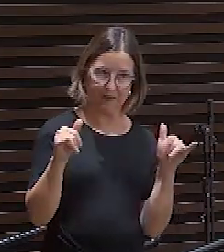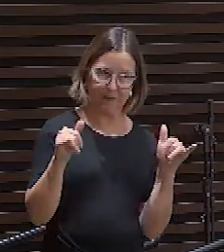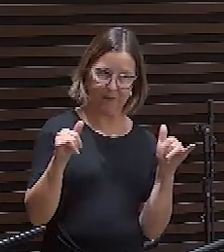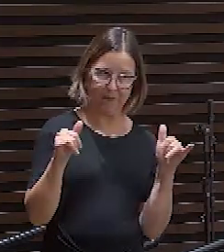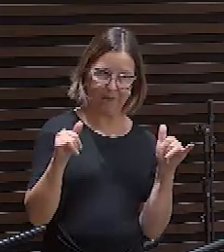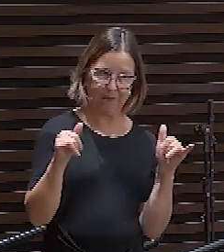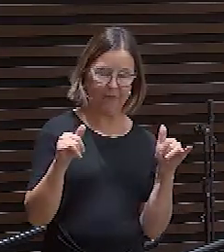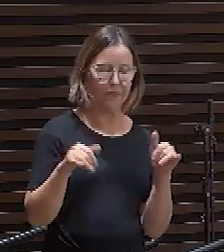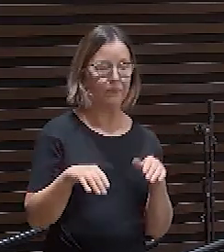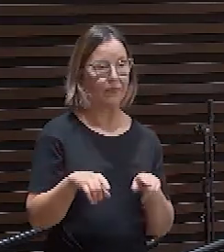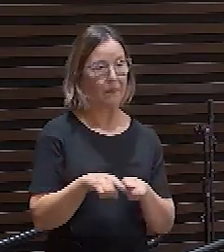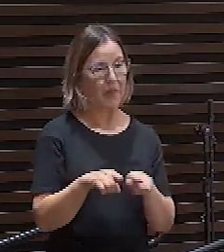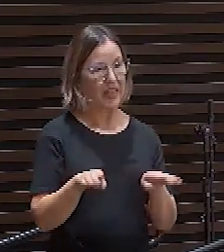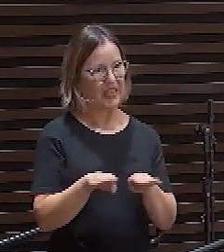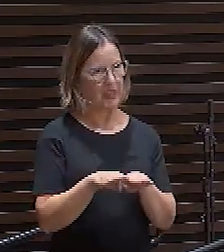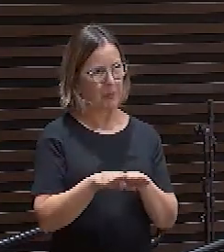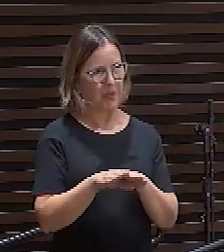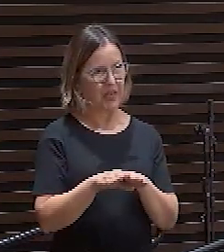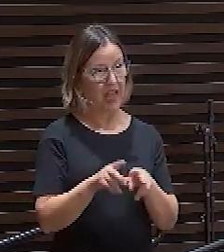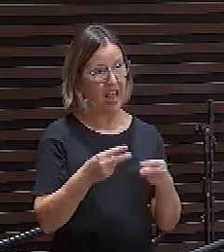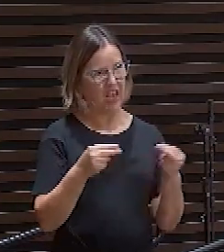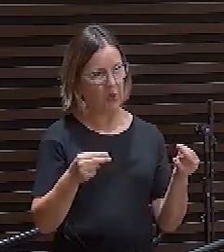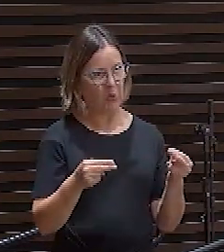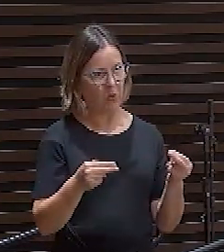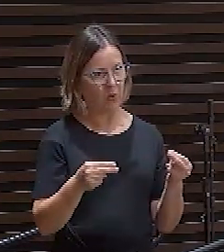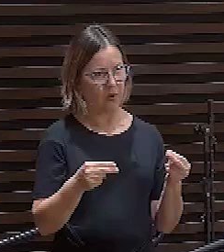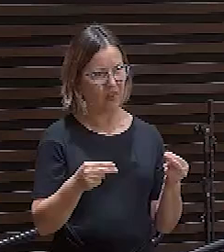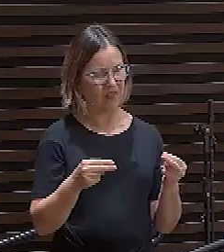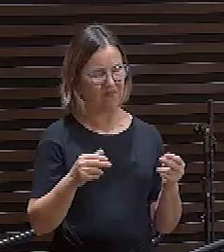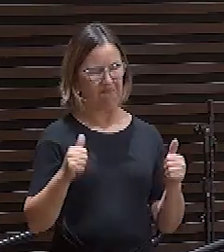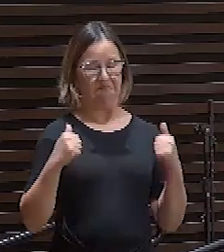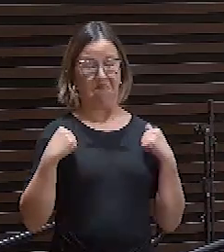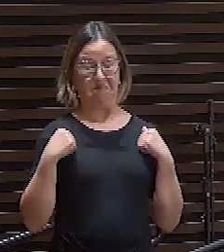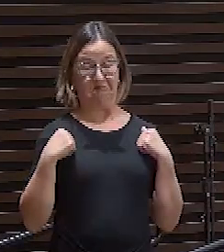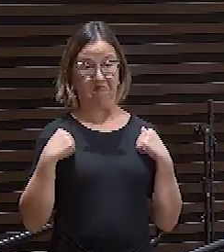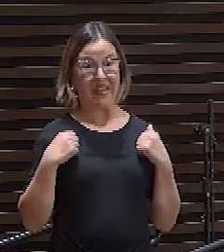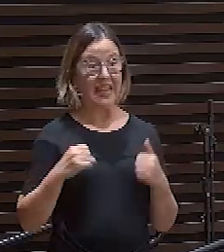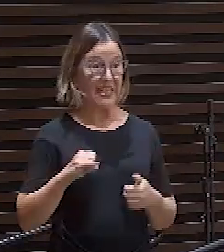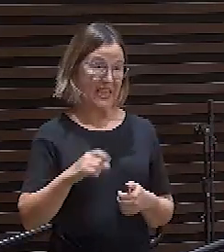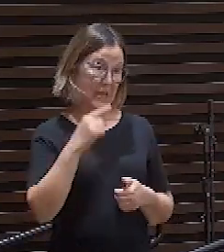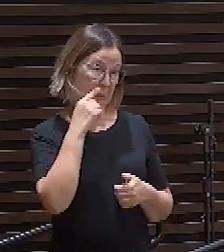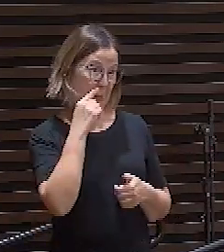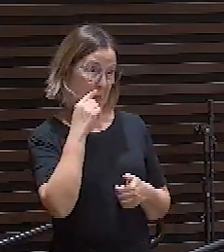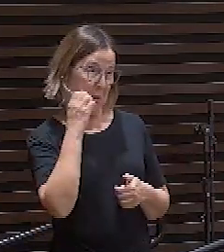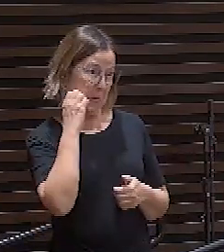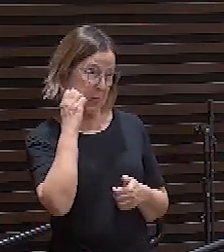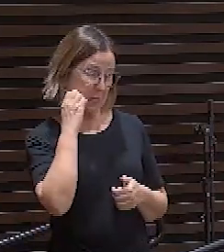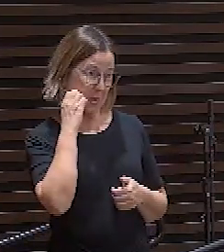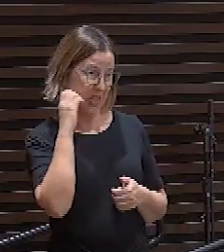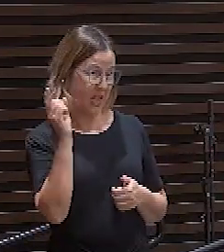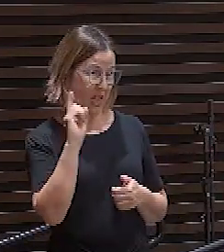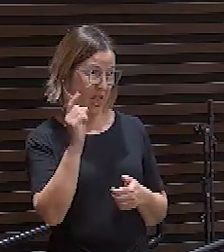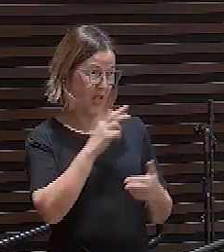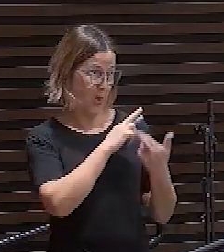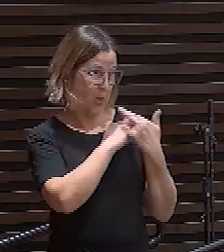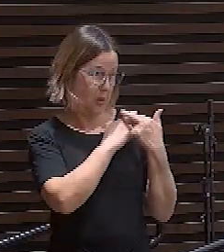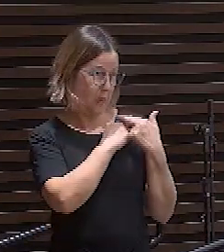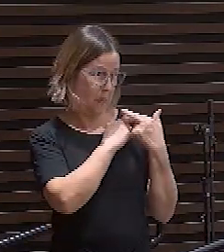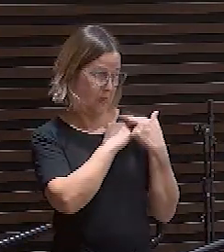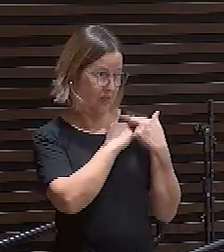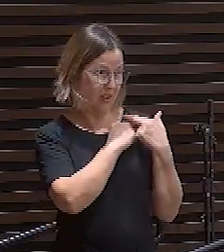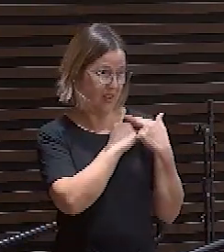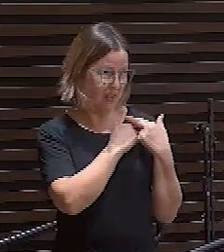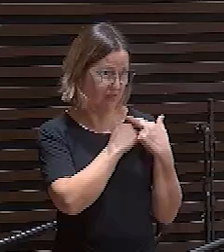O pai e a mãe que não são responsáveis por transmitir a